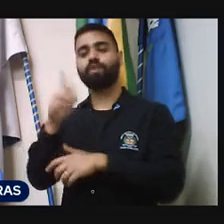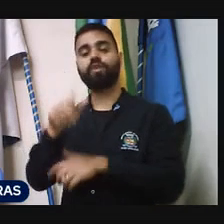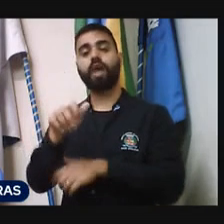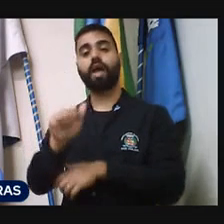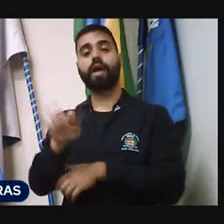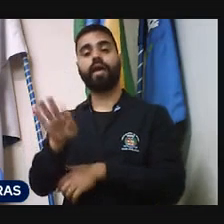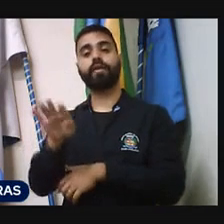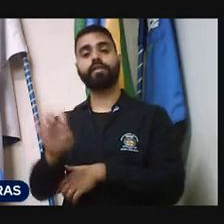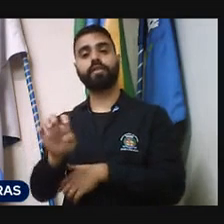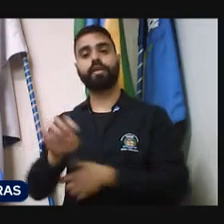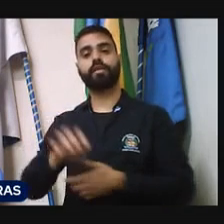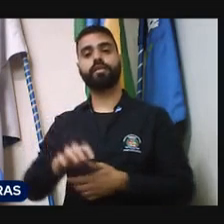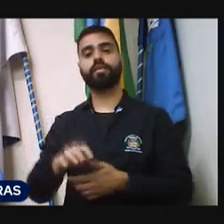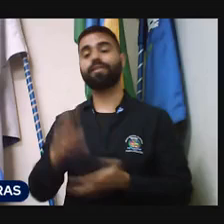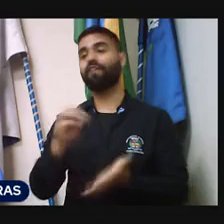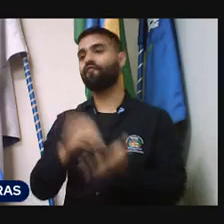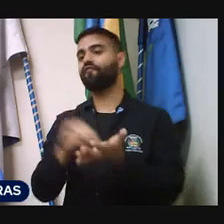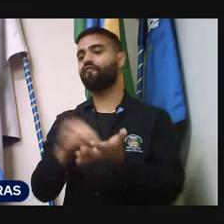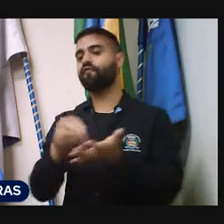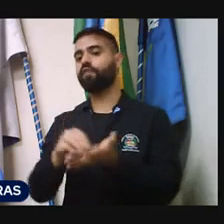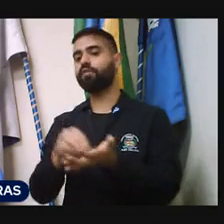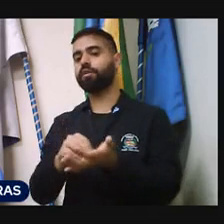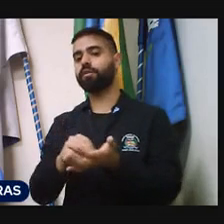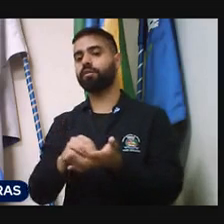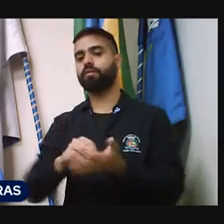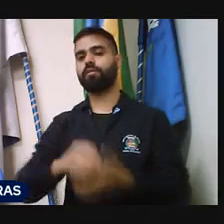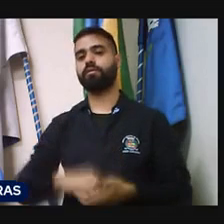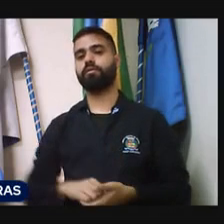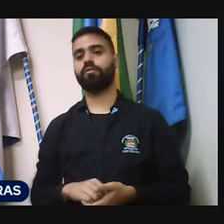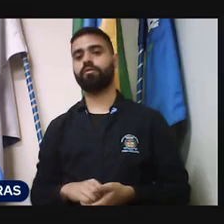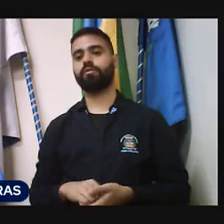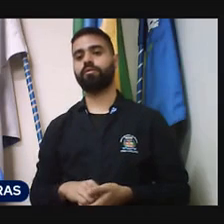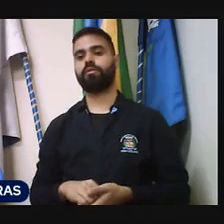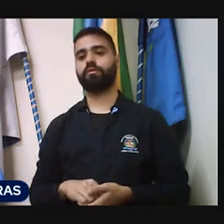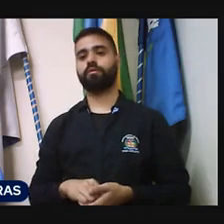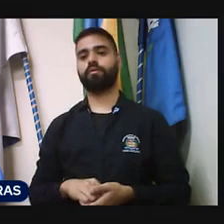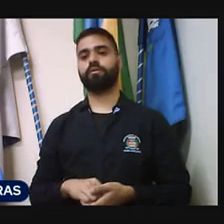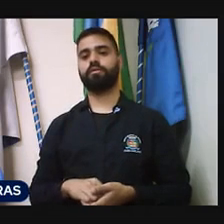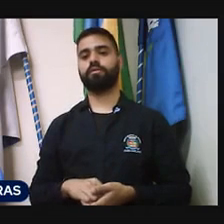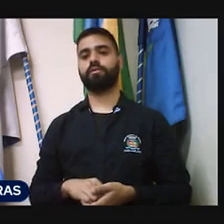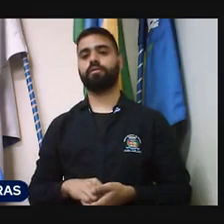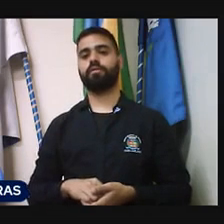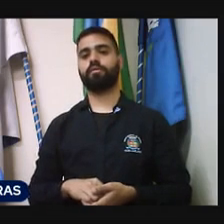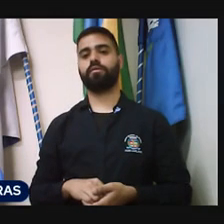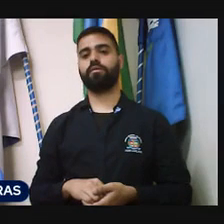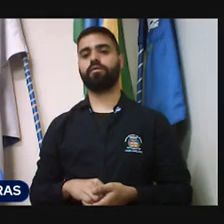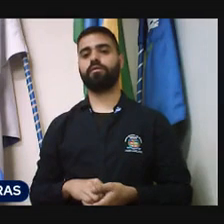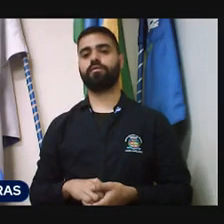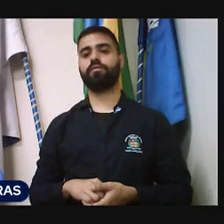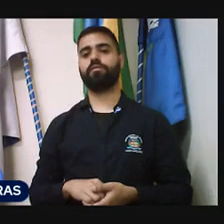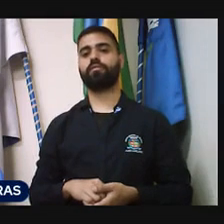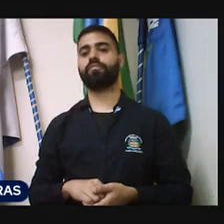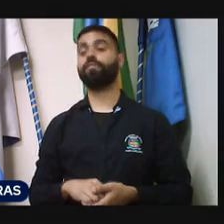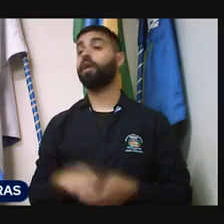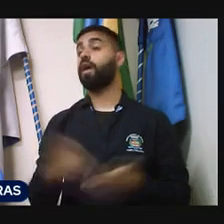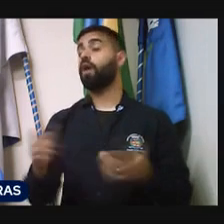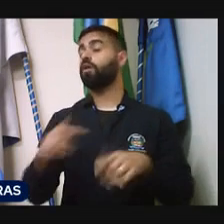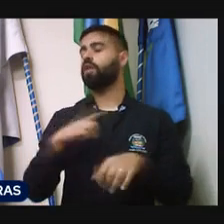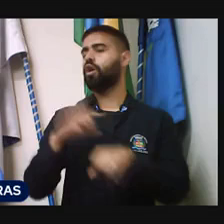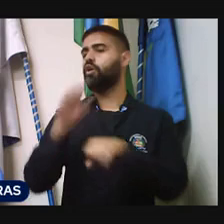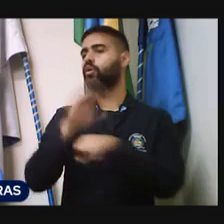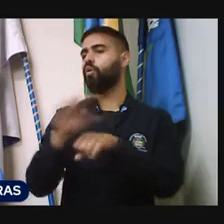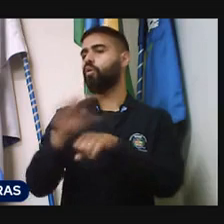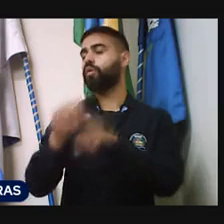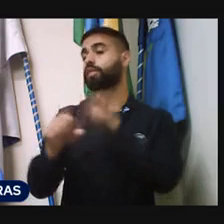bairro da Biquinha tia tava faltando agente de saúde São José das Palmeiras e agora vem o concurso e a gente